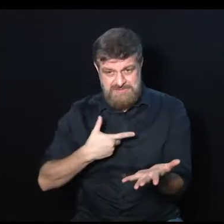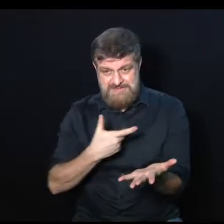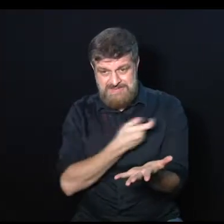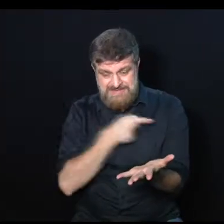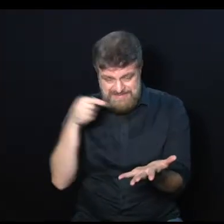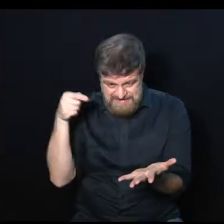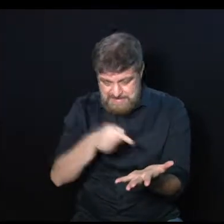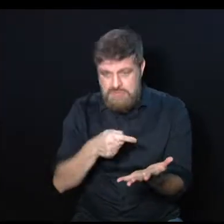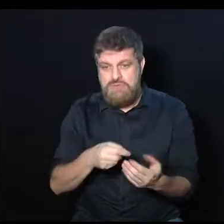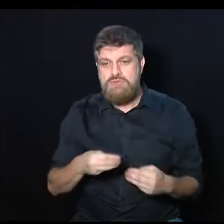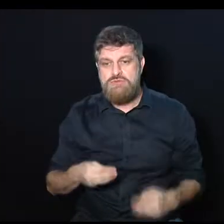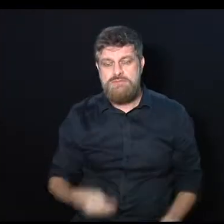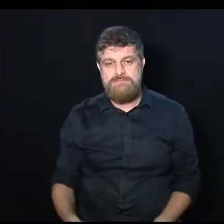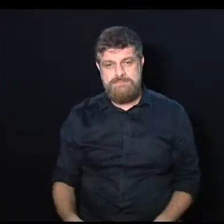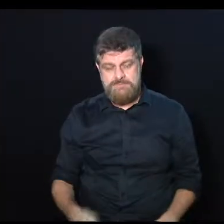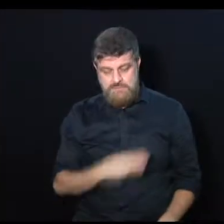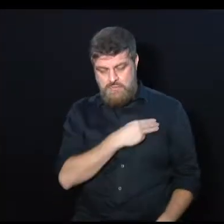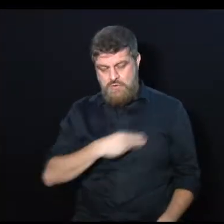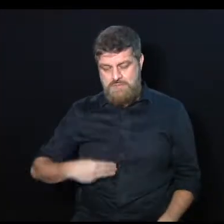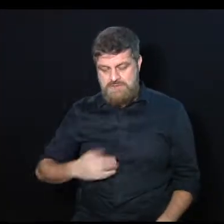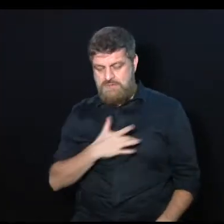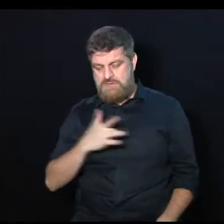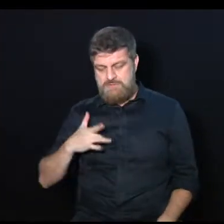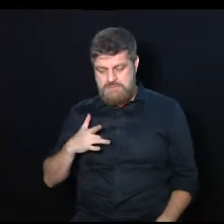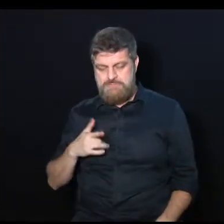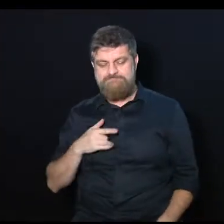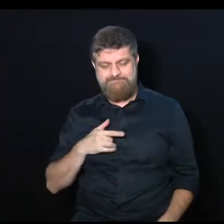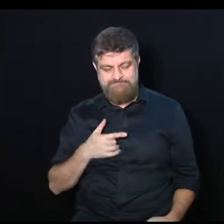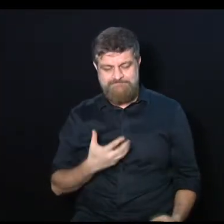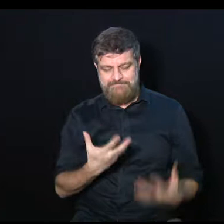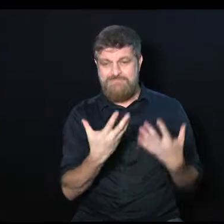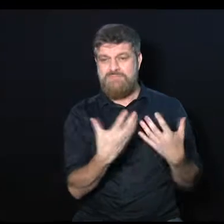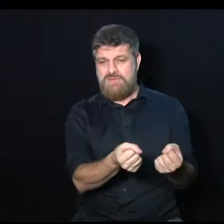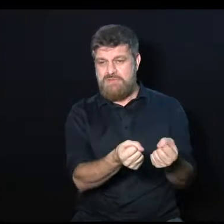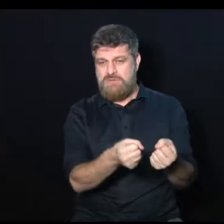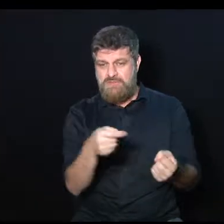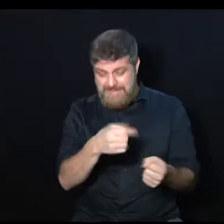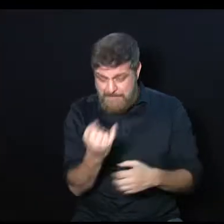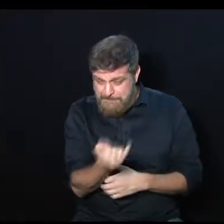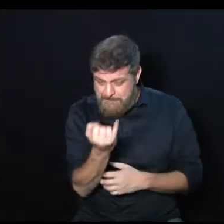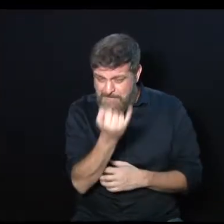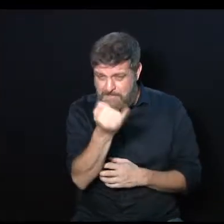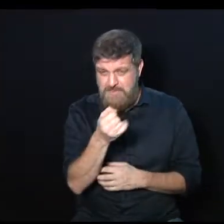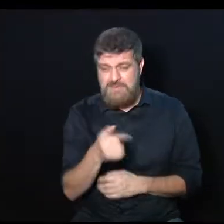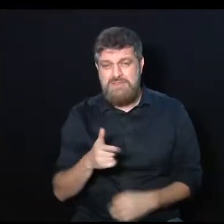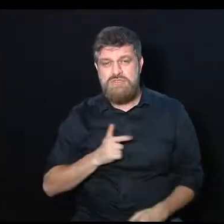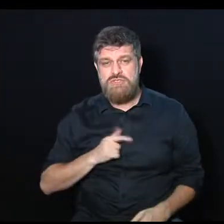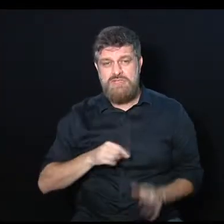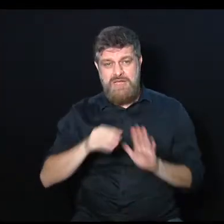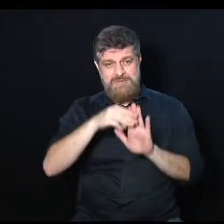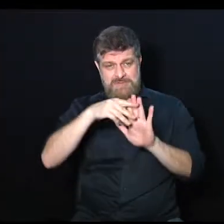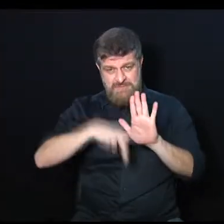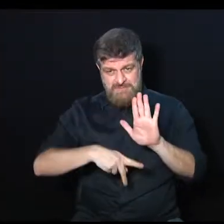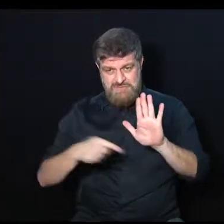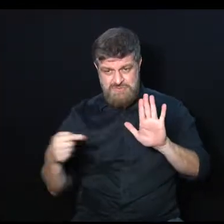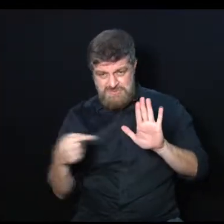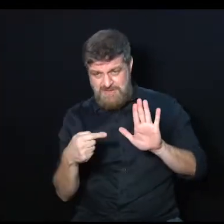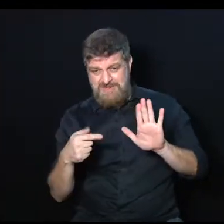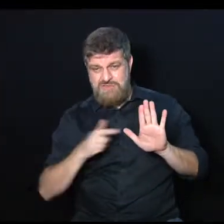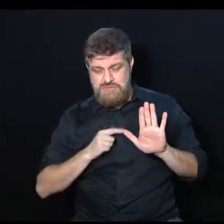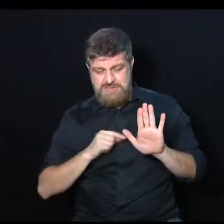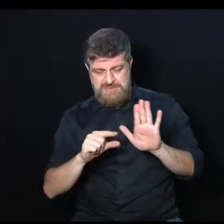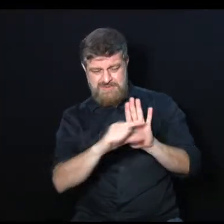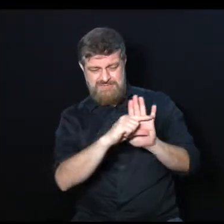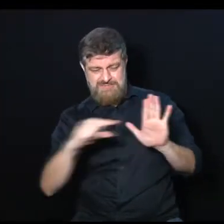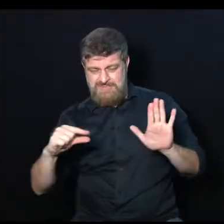saúde importantes na rede de atenção às urgências e emergências. Havia dentro da portaria isso não